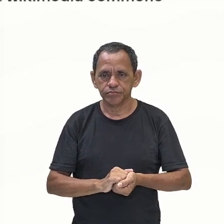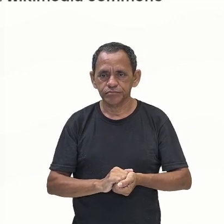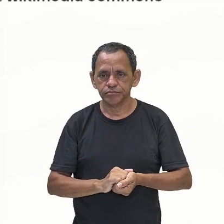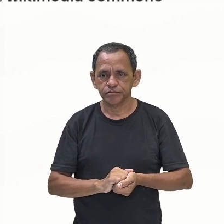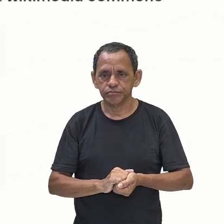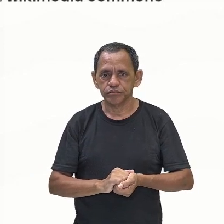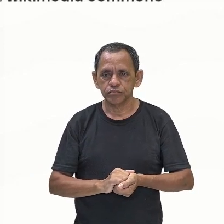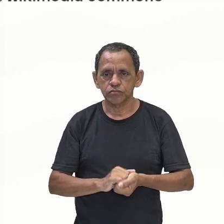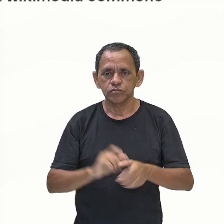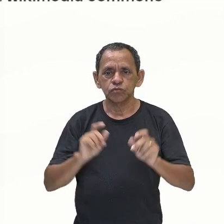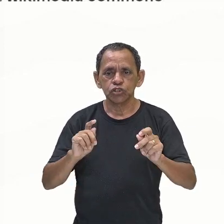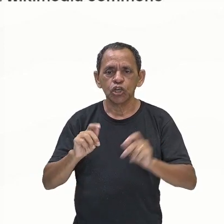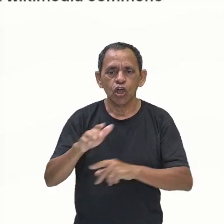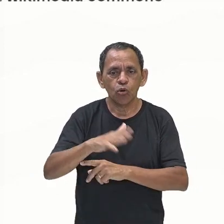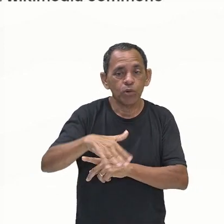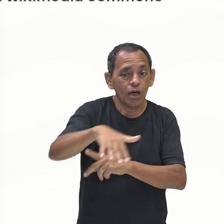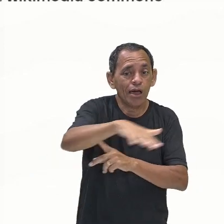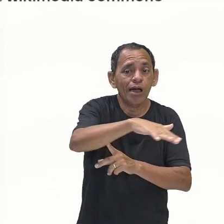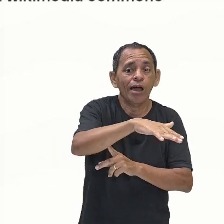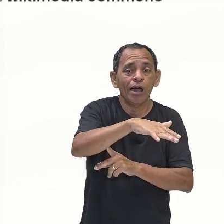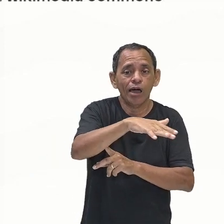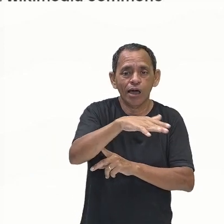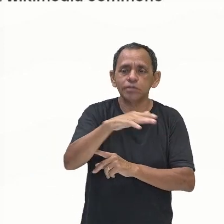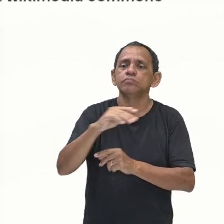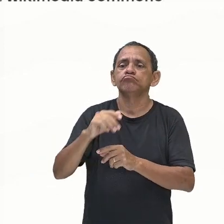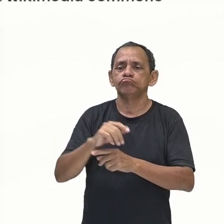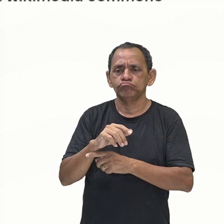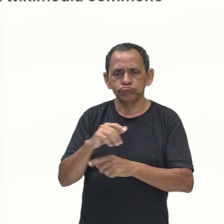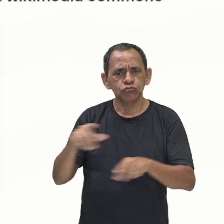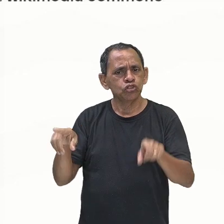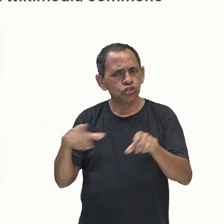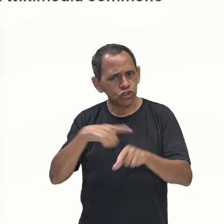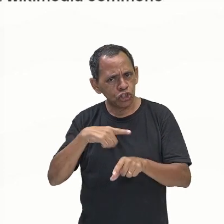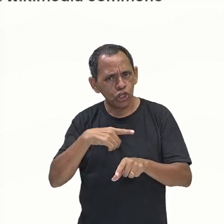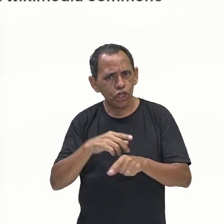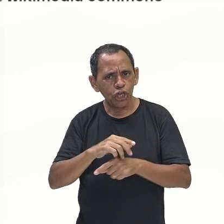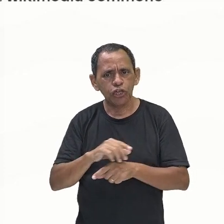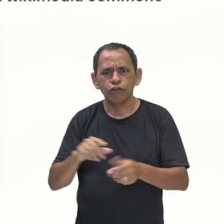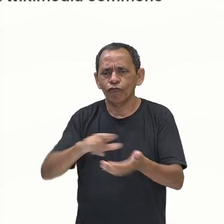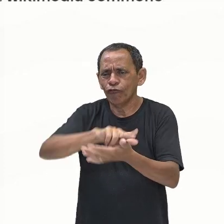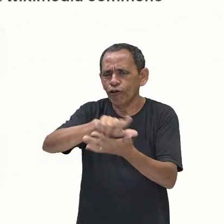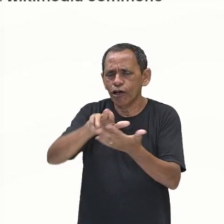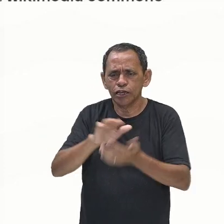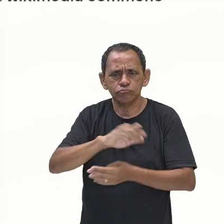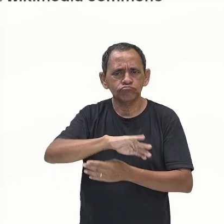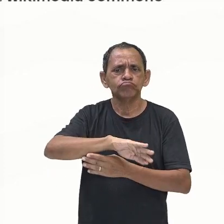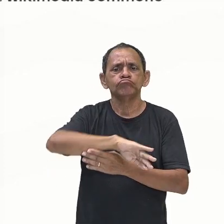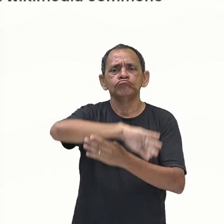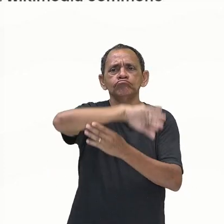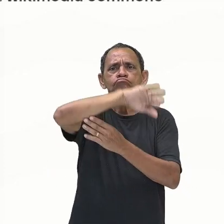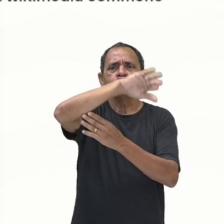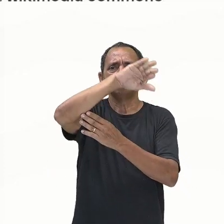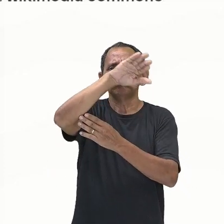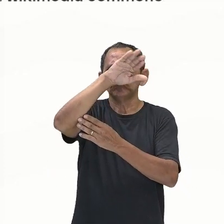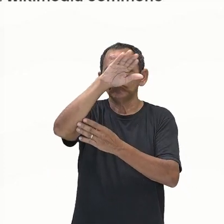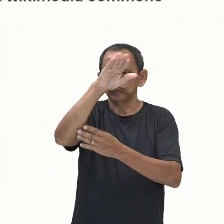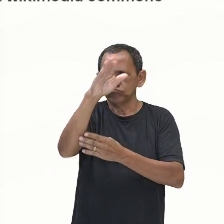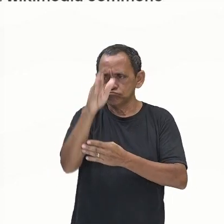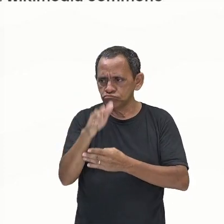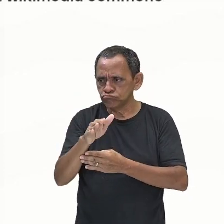é um terreno cheio de subidas e descidas aí, né? Cheio de pequenos montes, por isso fica